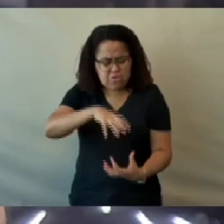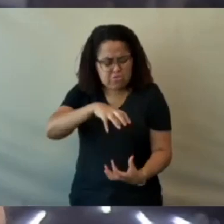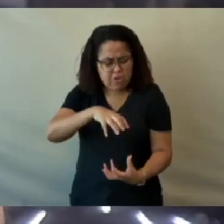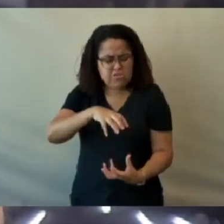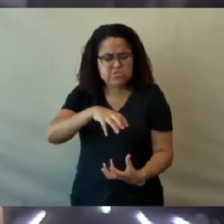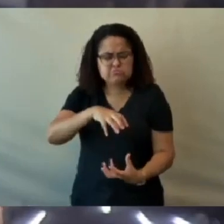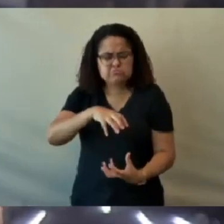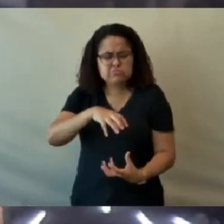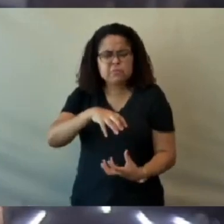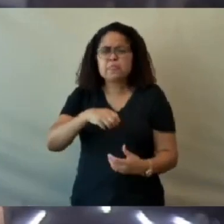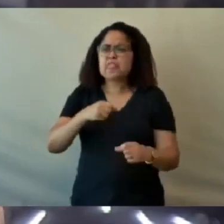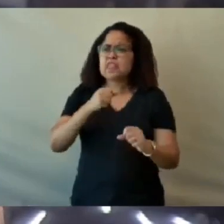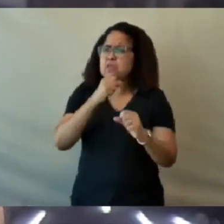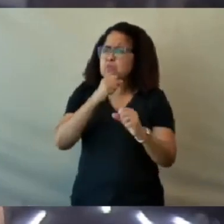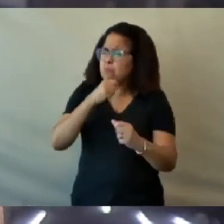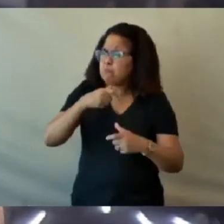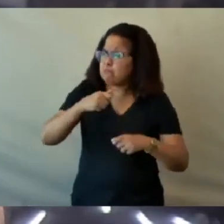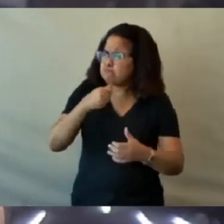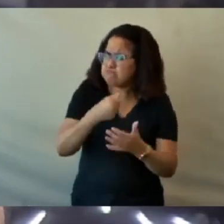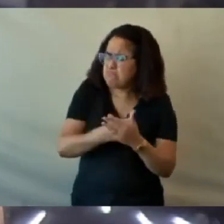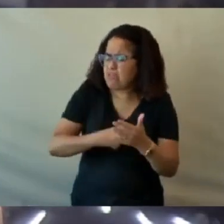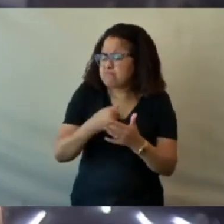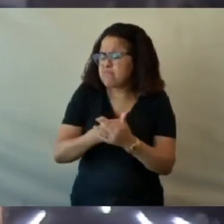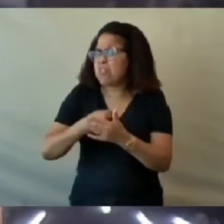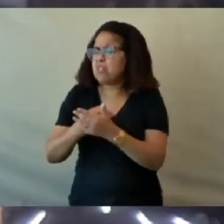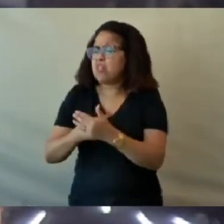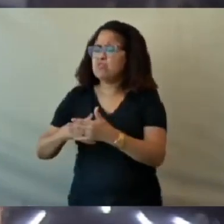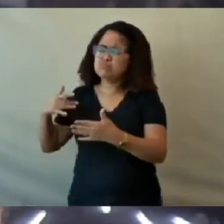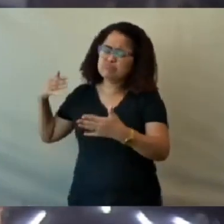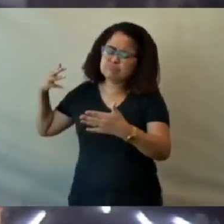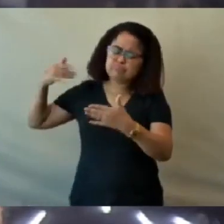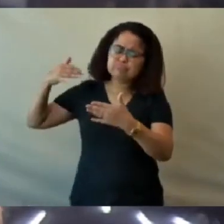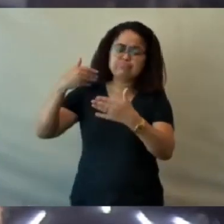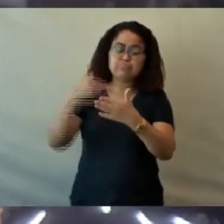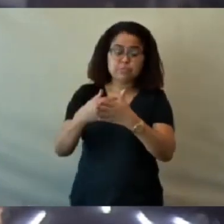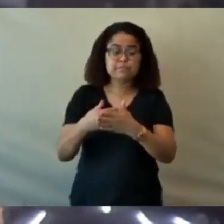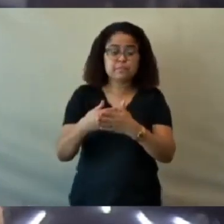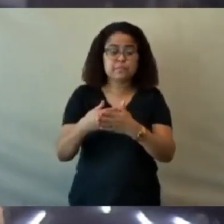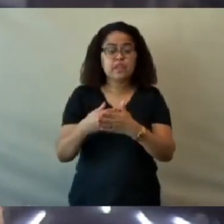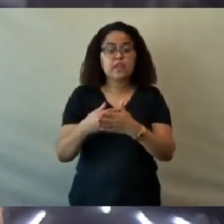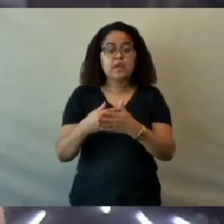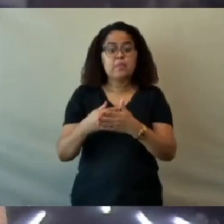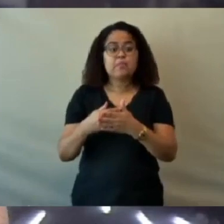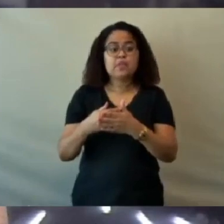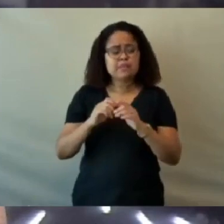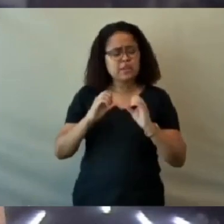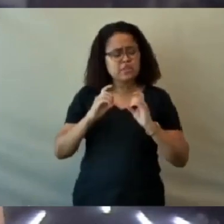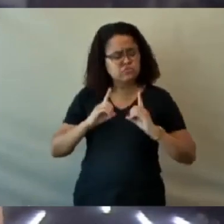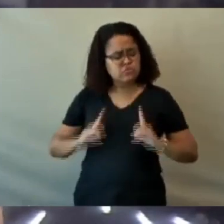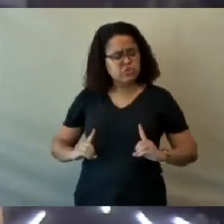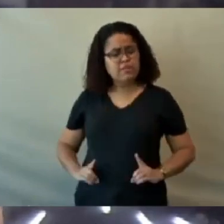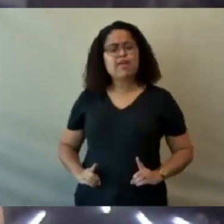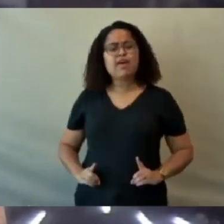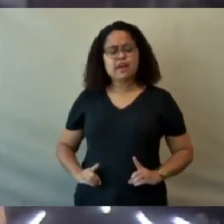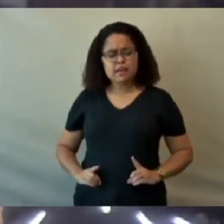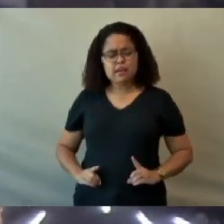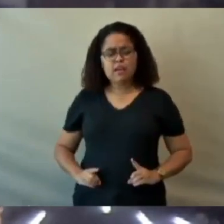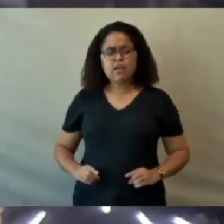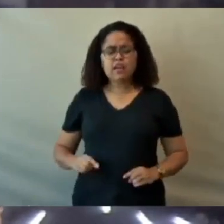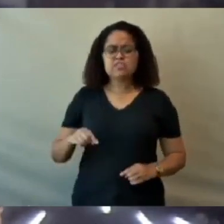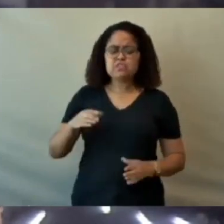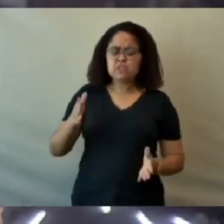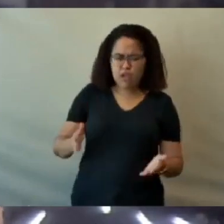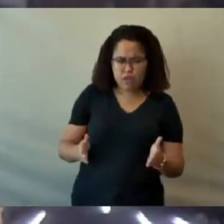dignidade na sua idade um pouco mais avançada? a gente costuma falar que é jovem há mais tempo, mas que